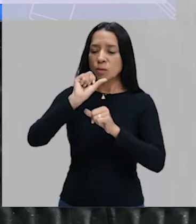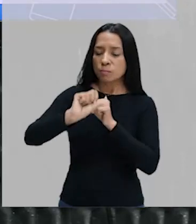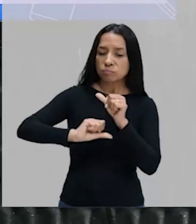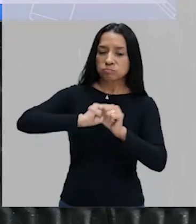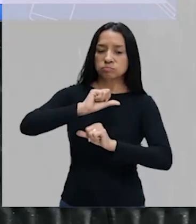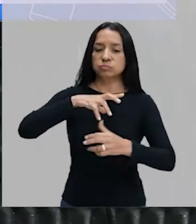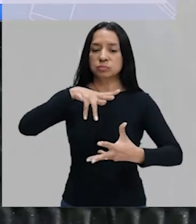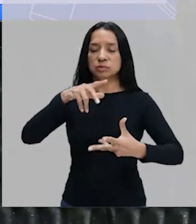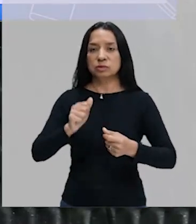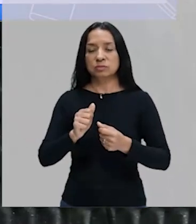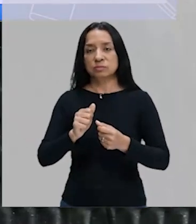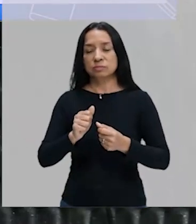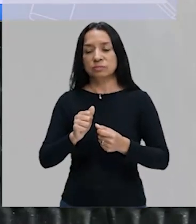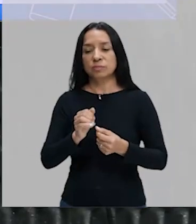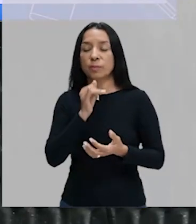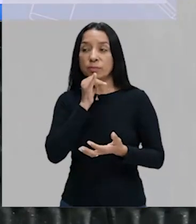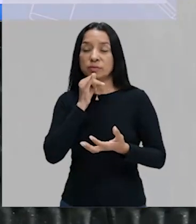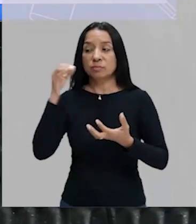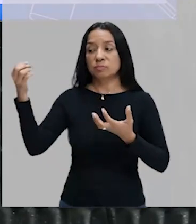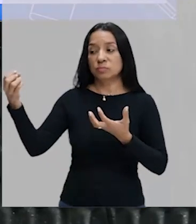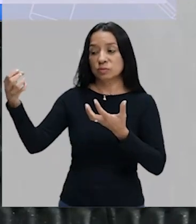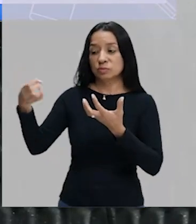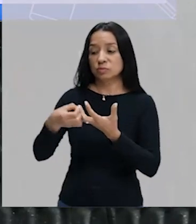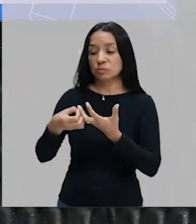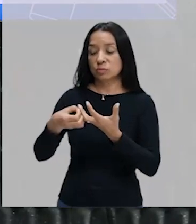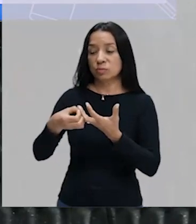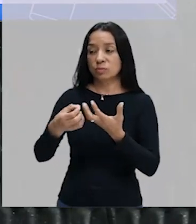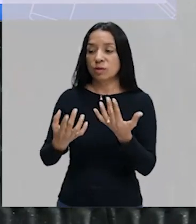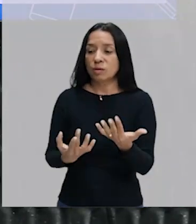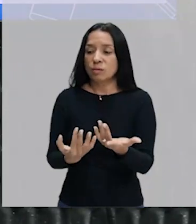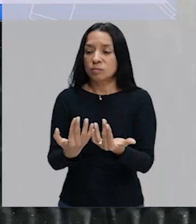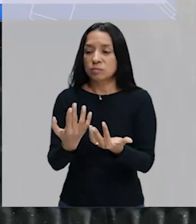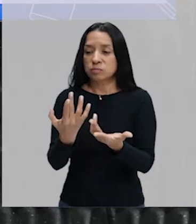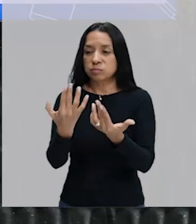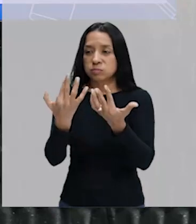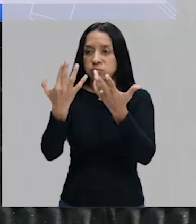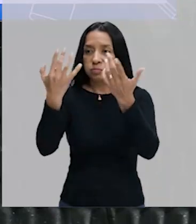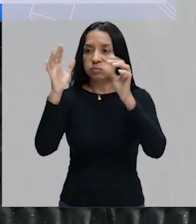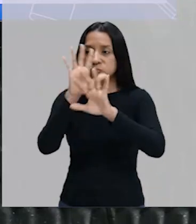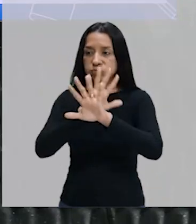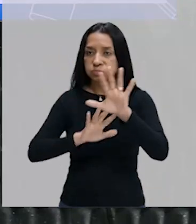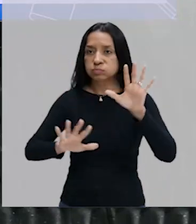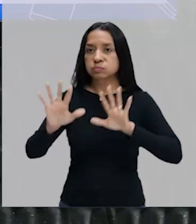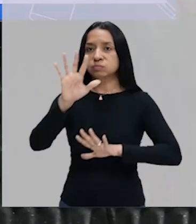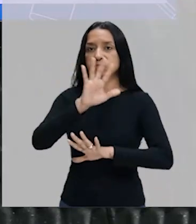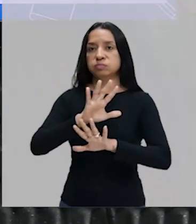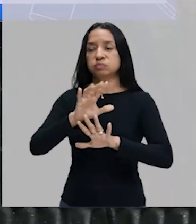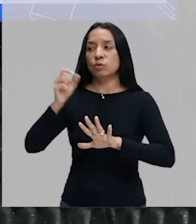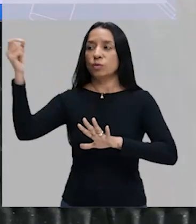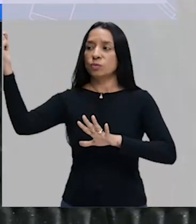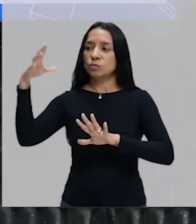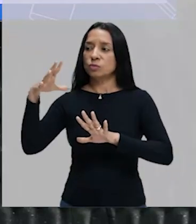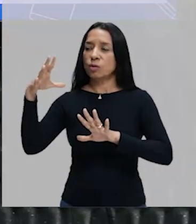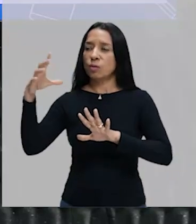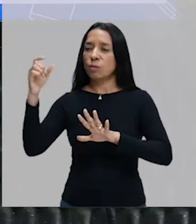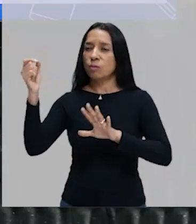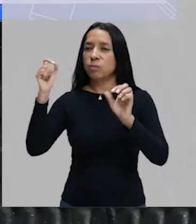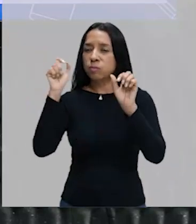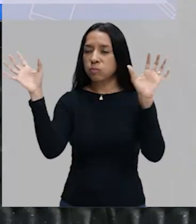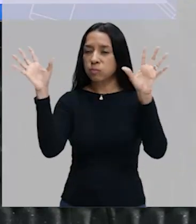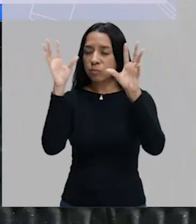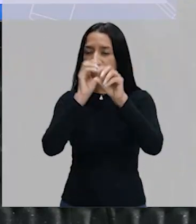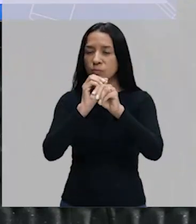asteroide, levantou uma grande poeira, cobriu a luz do Sol. Demorou muito para essa poeira baixar. E isso fez com que